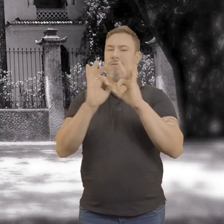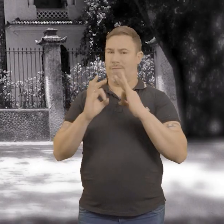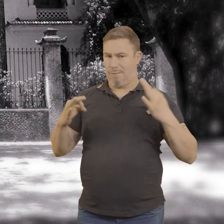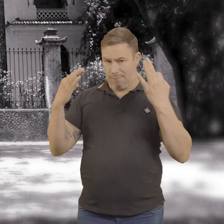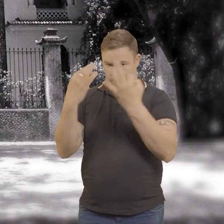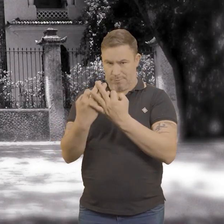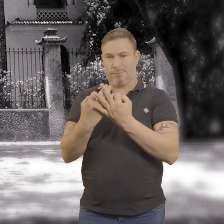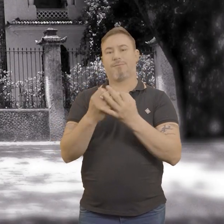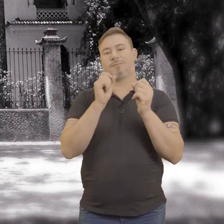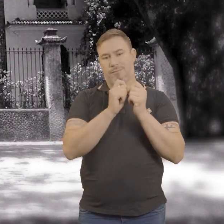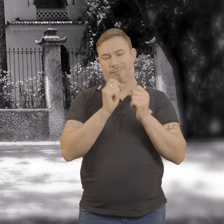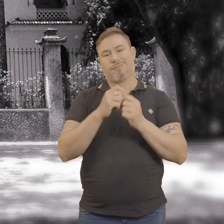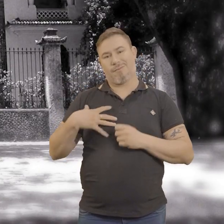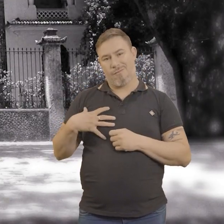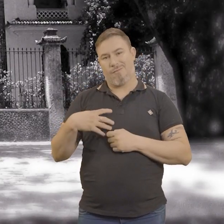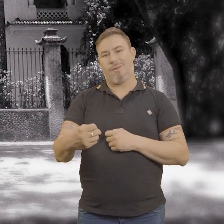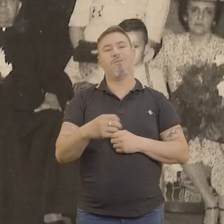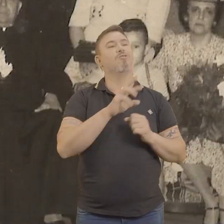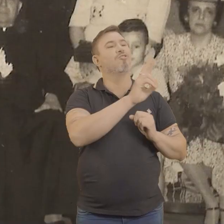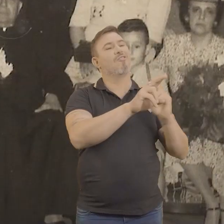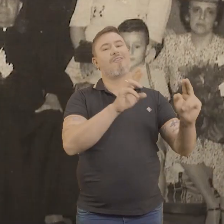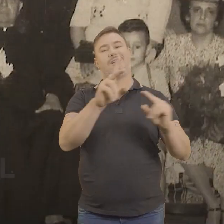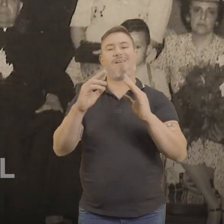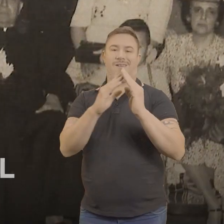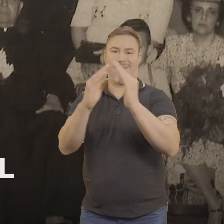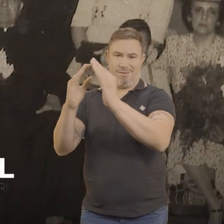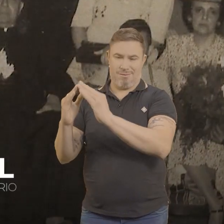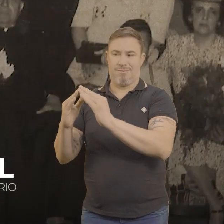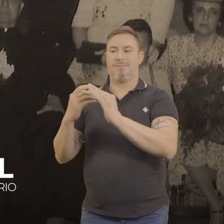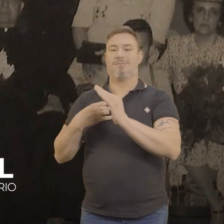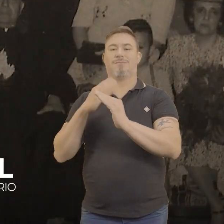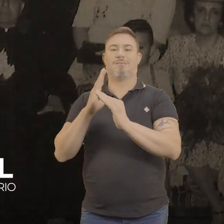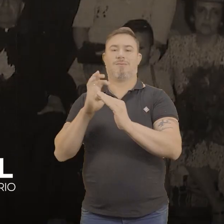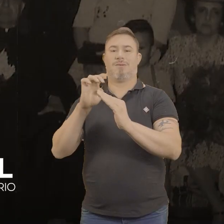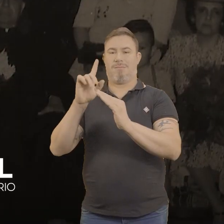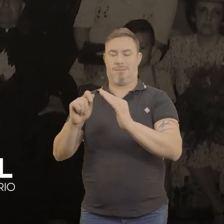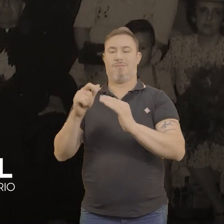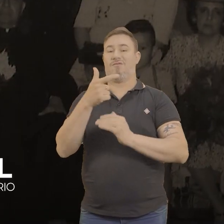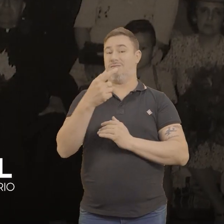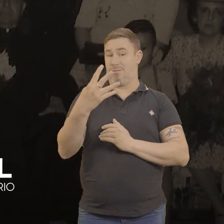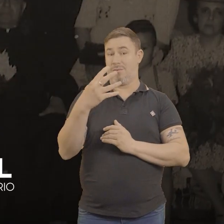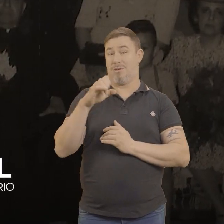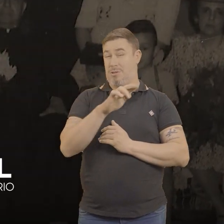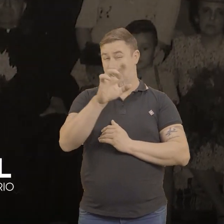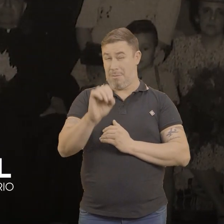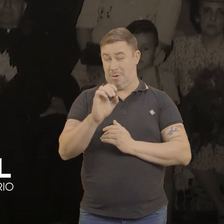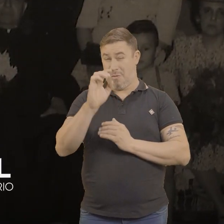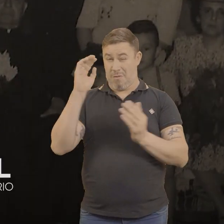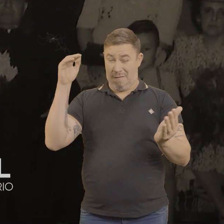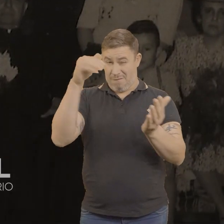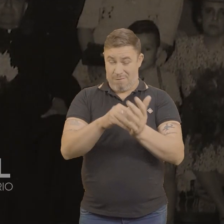ele construiu para os filhos vários bangalôs. A Dona Branca, ela morava na 24 de Maio, nos fundos da